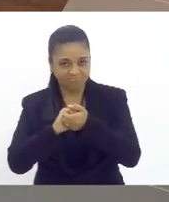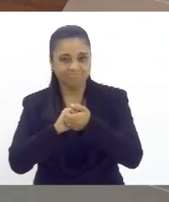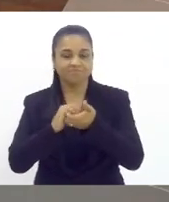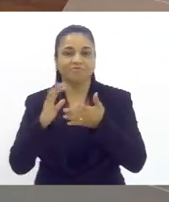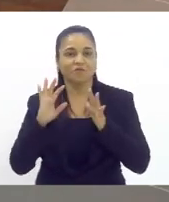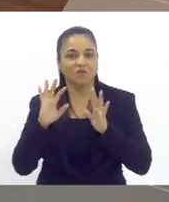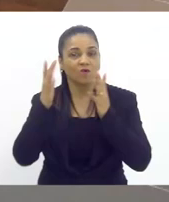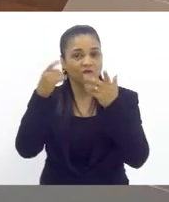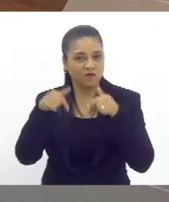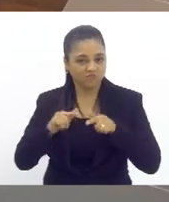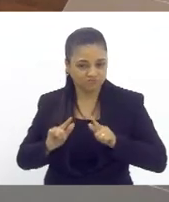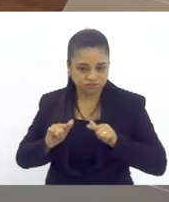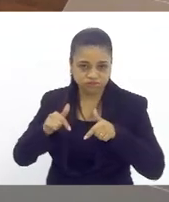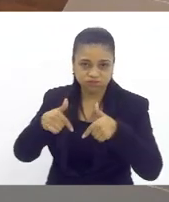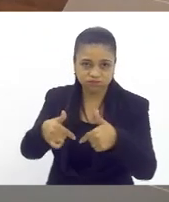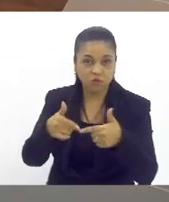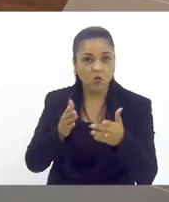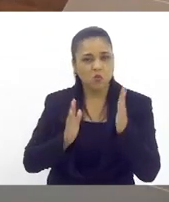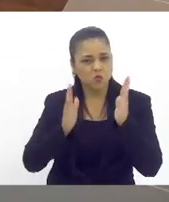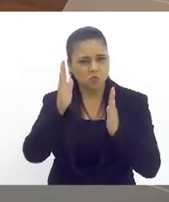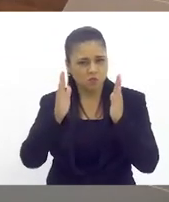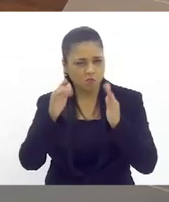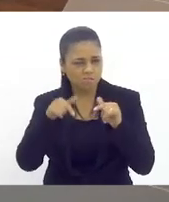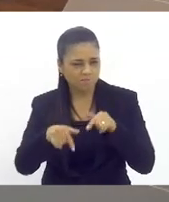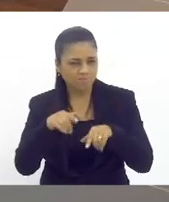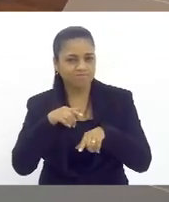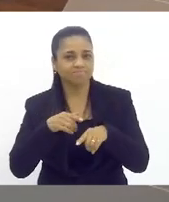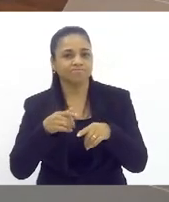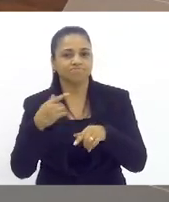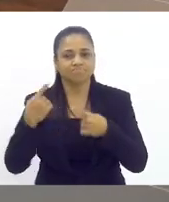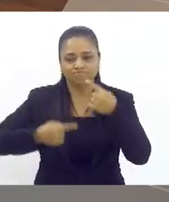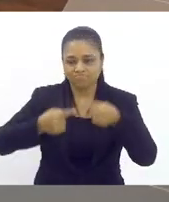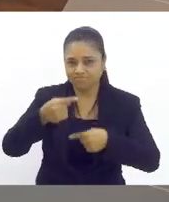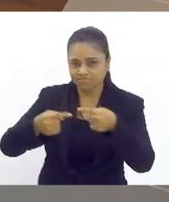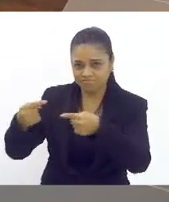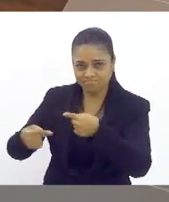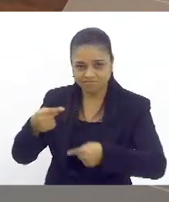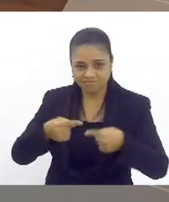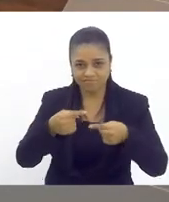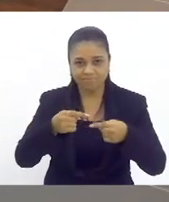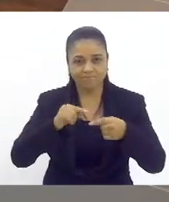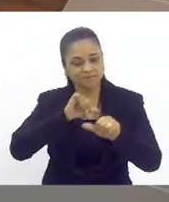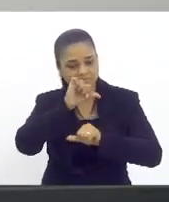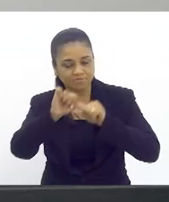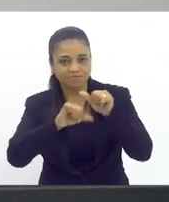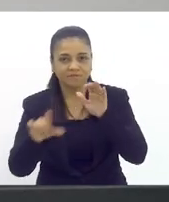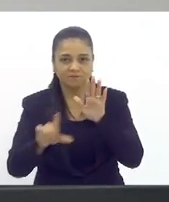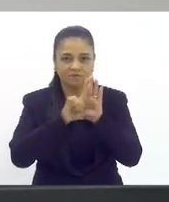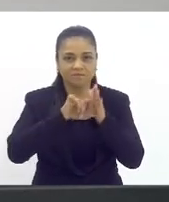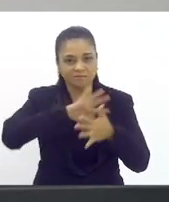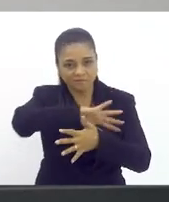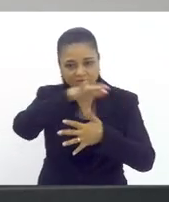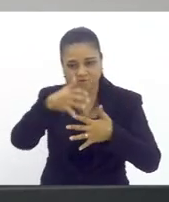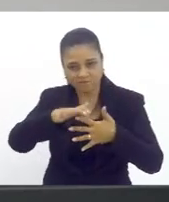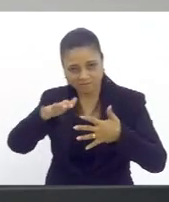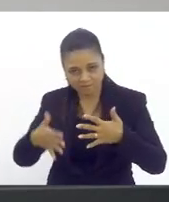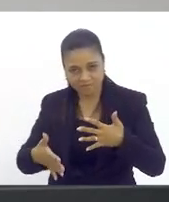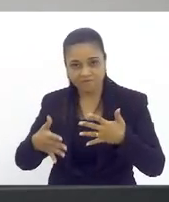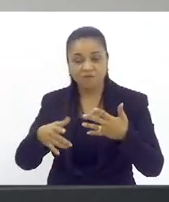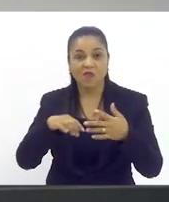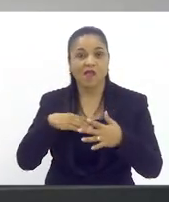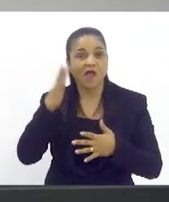justamente no momento que a gente está vivendo com esse debate em relação à alteração da lei da Mata Atlântica amanhã